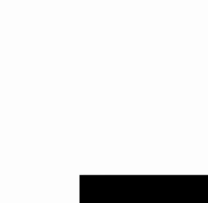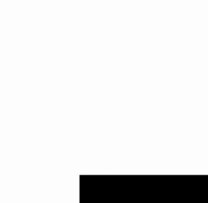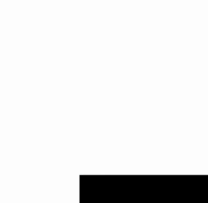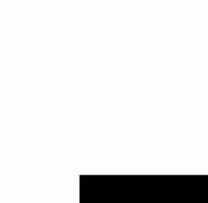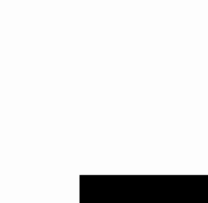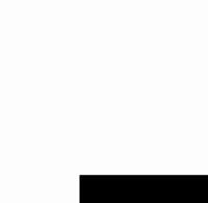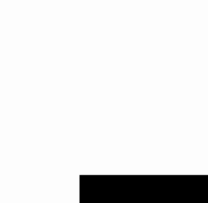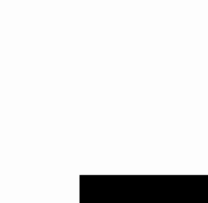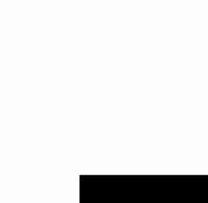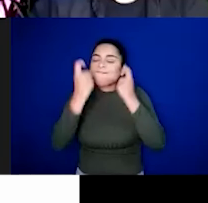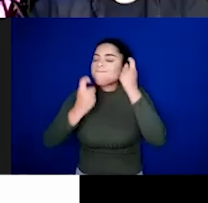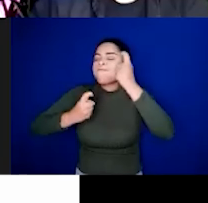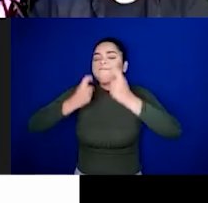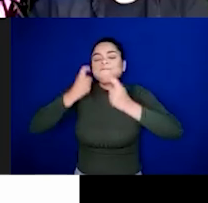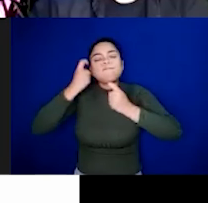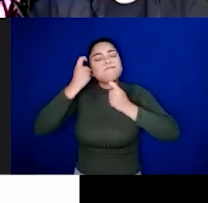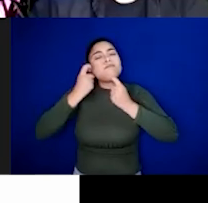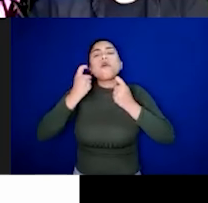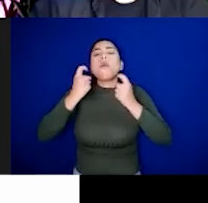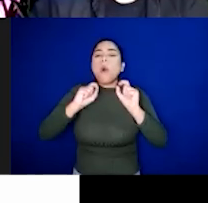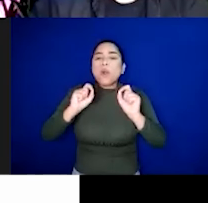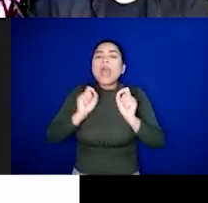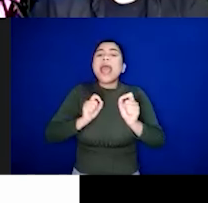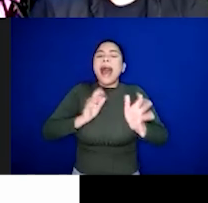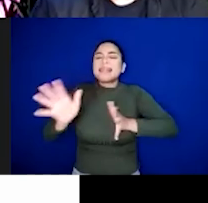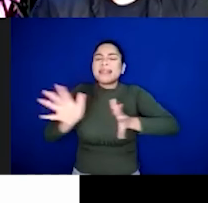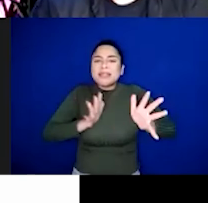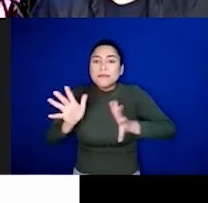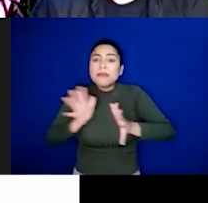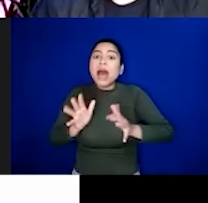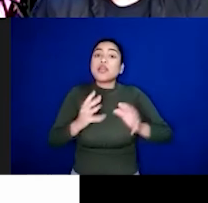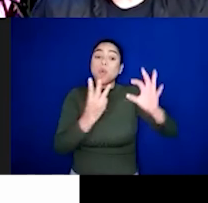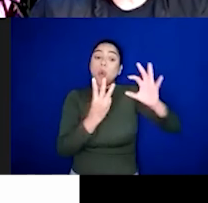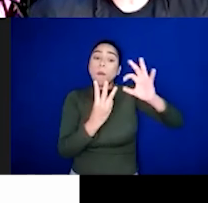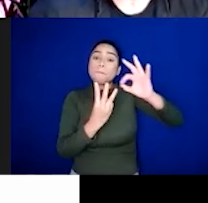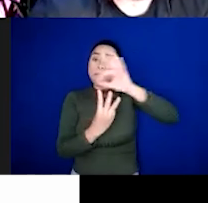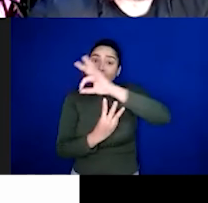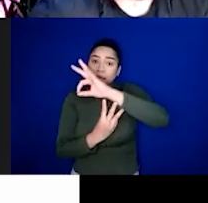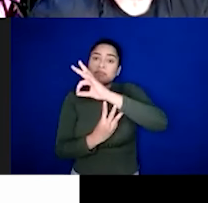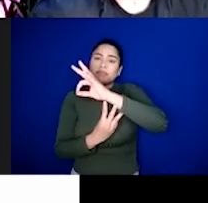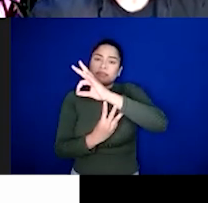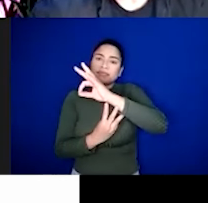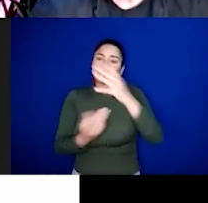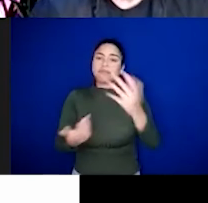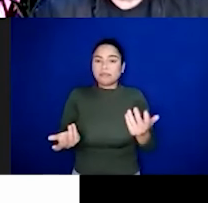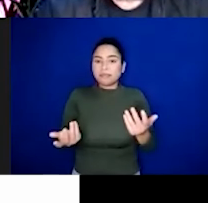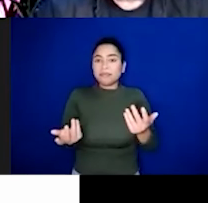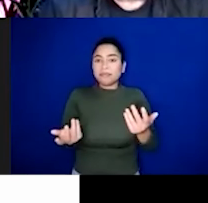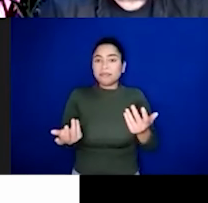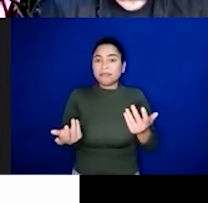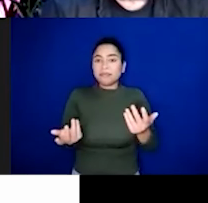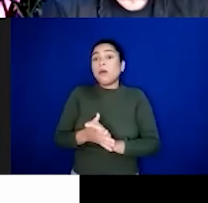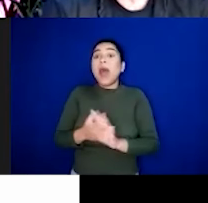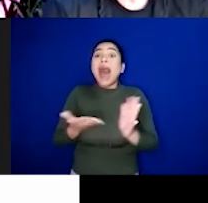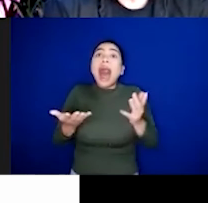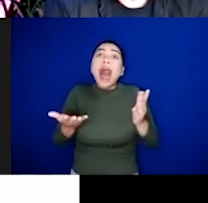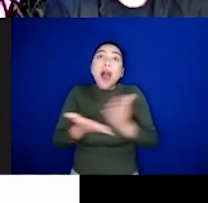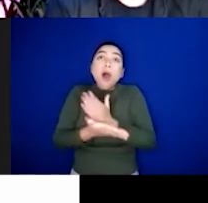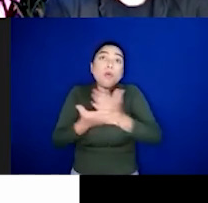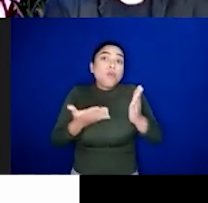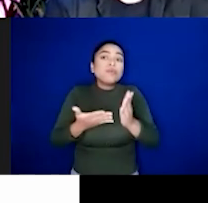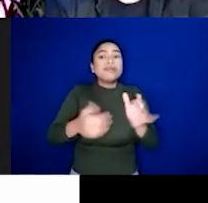acessibilidade no nos Stories do Instagram mesmo que ele não permita a um simples no geral